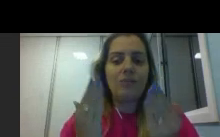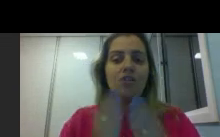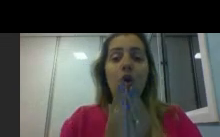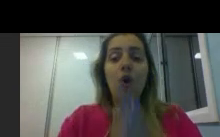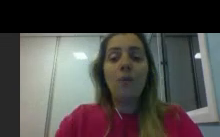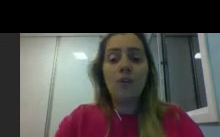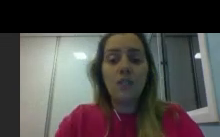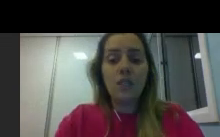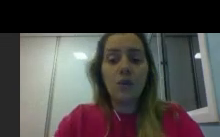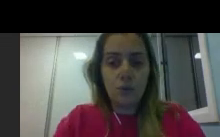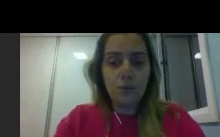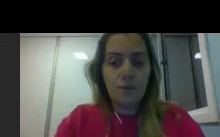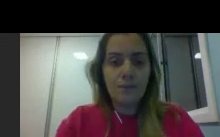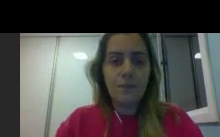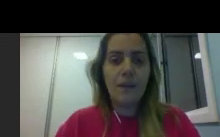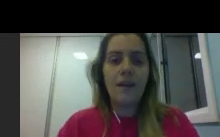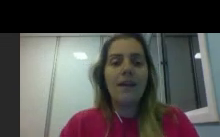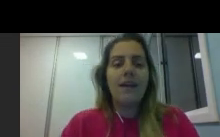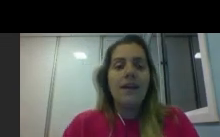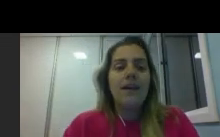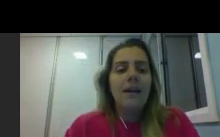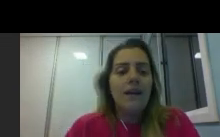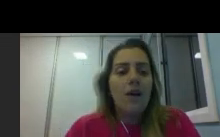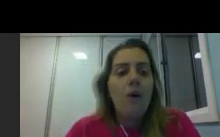meu caso, de homozigoto.